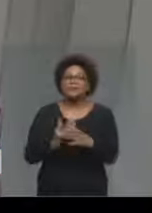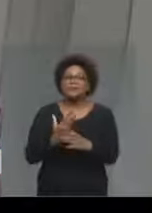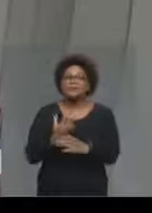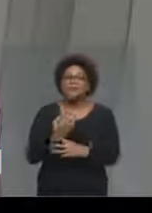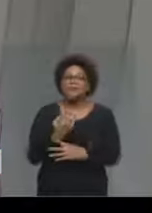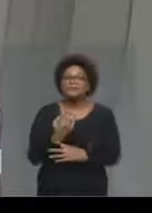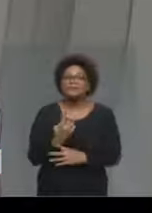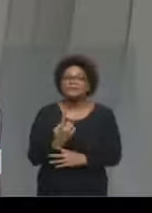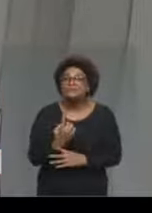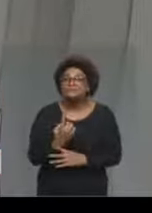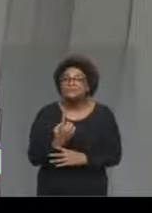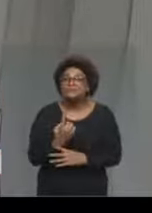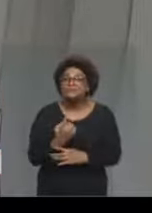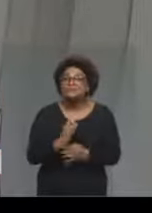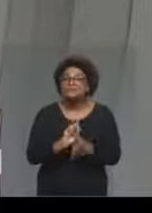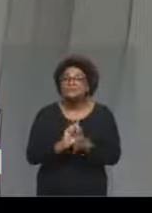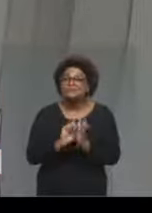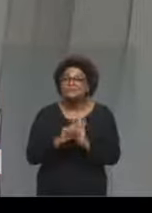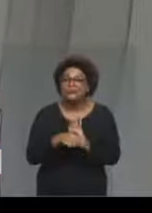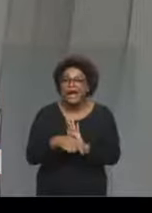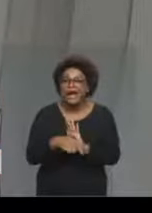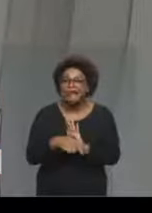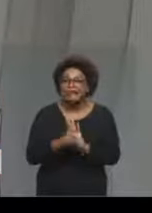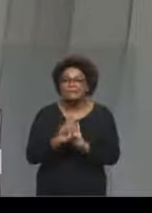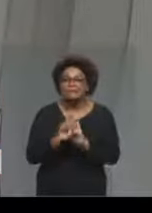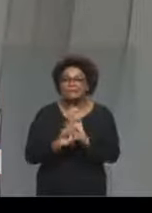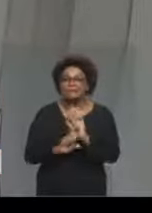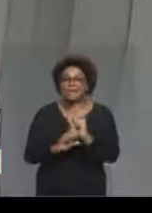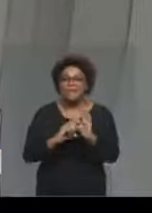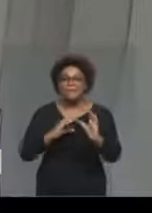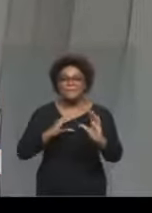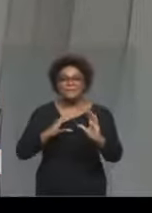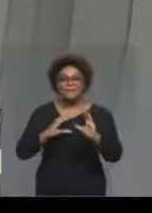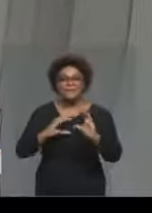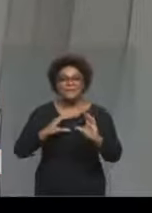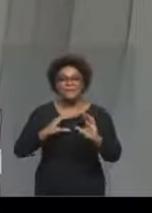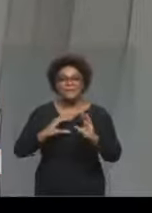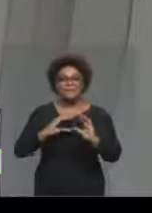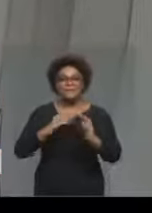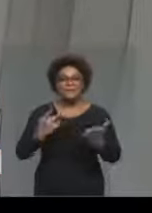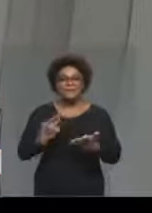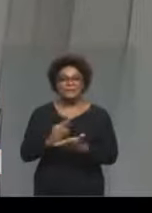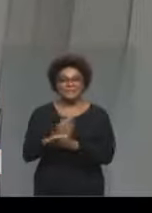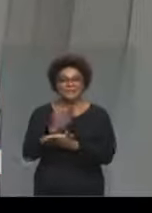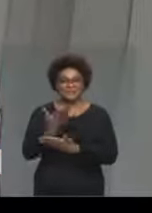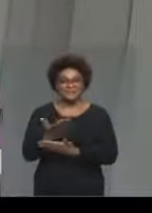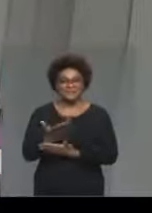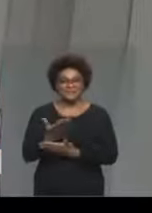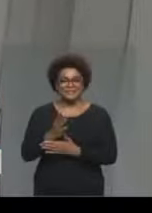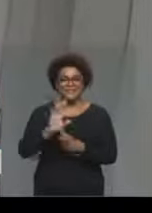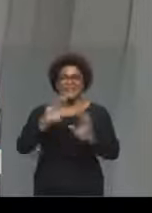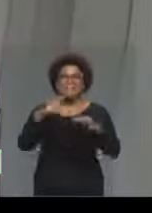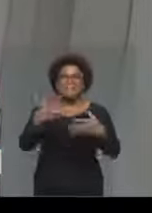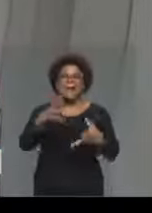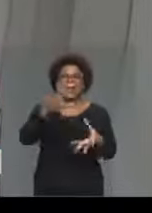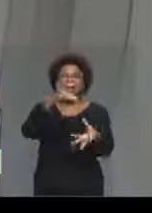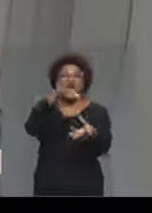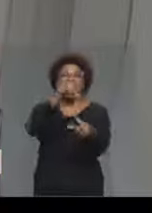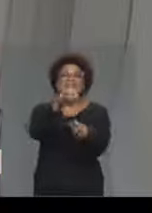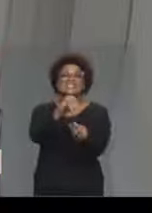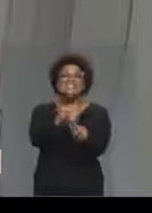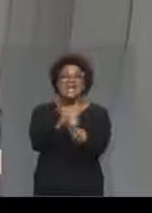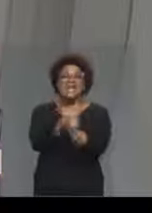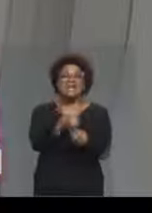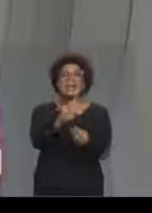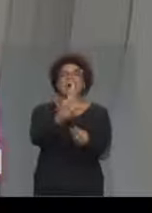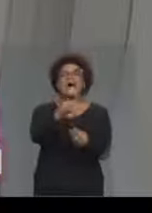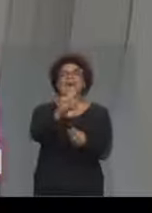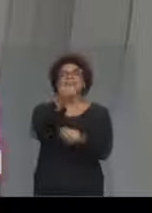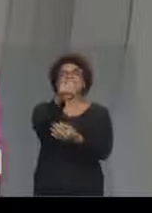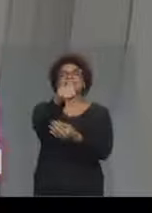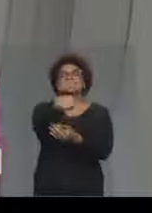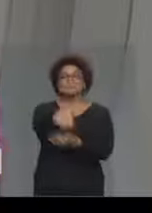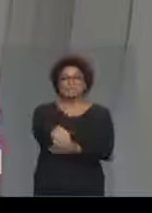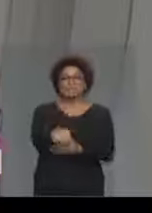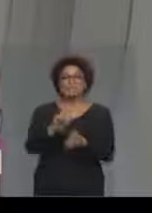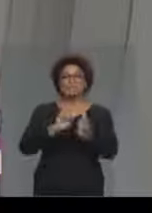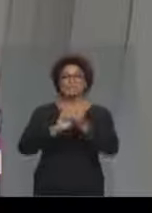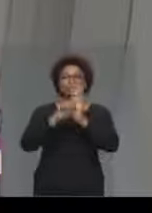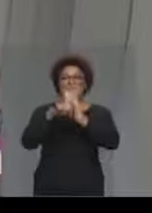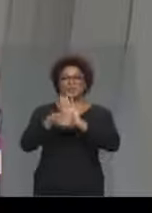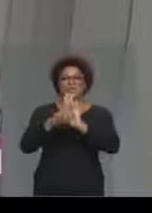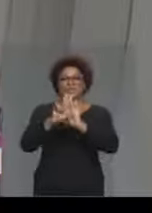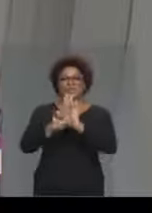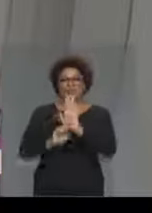para comunicarmos. Então, a resenha é um gênero textual, sim. Aí tem que ver o quê? Qual